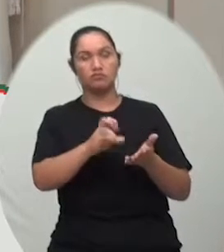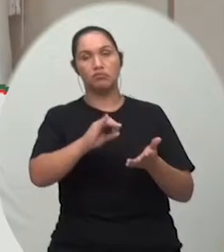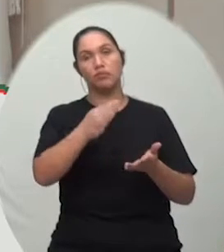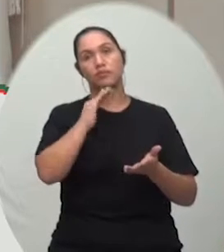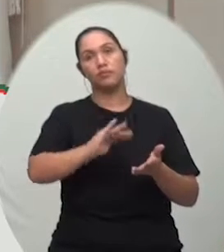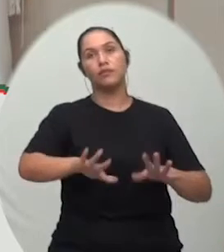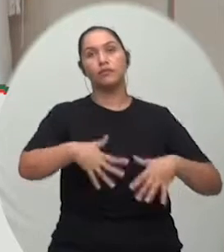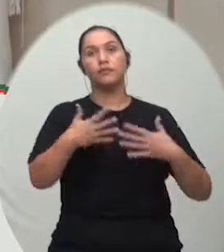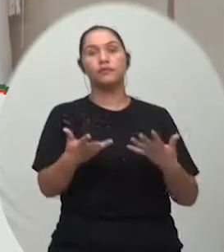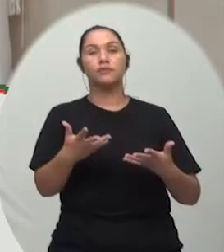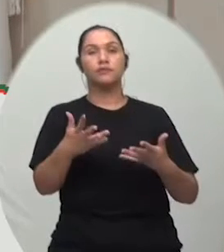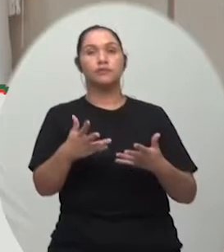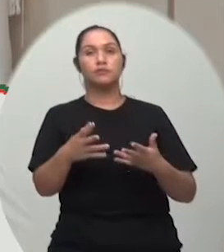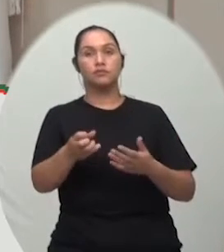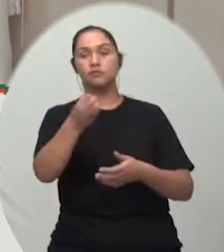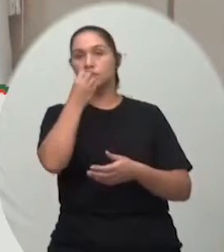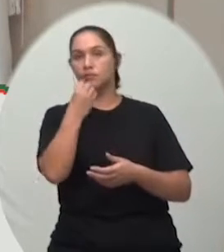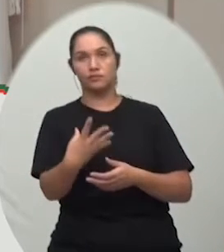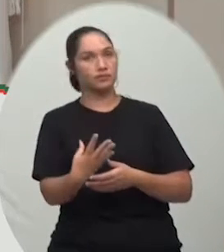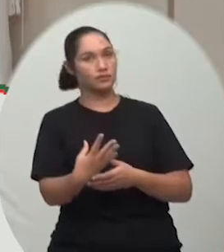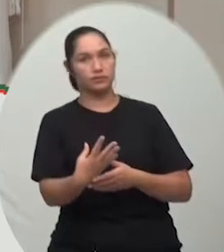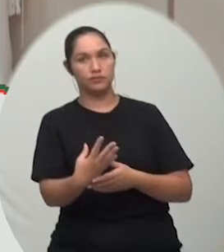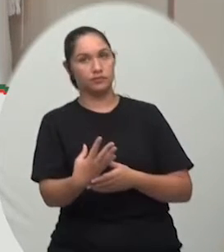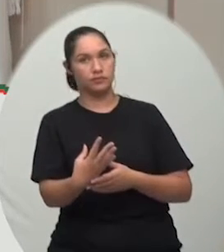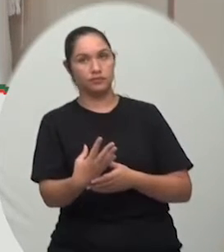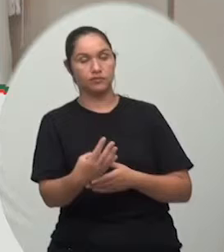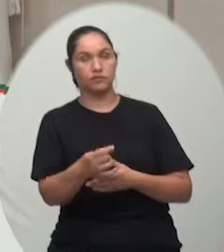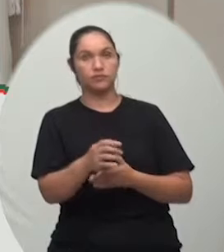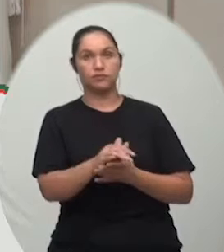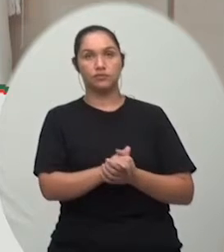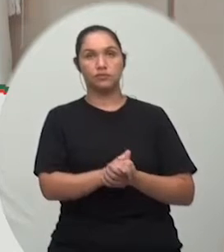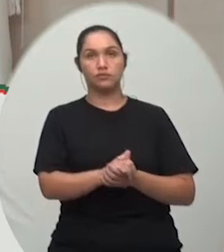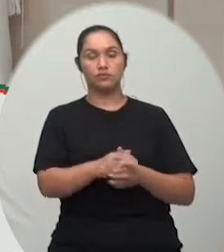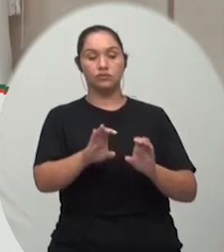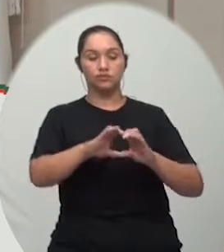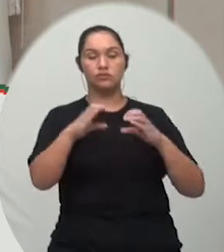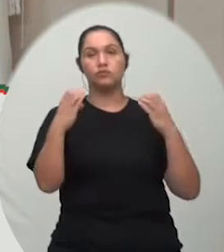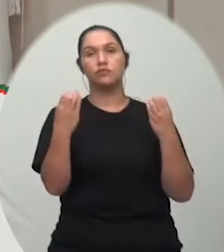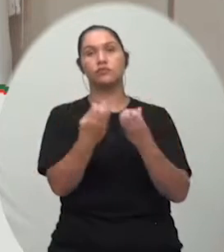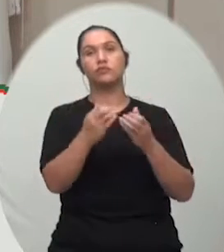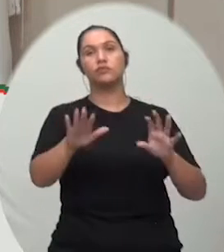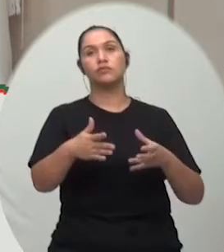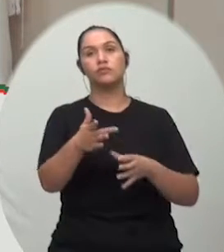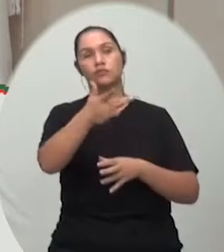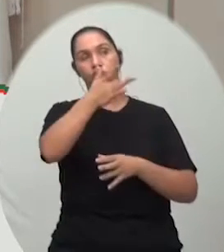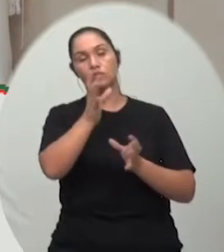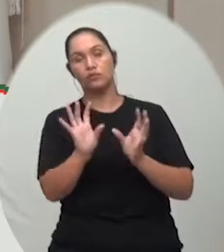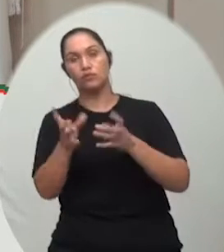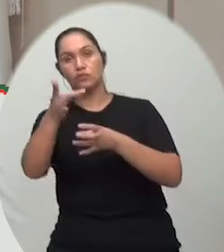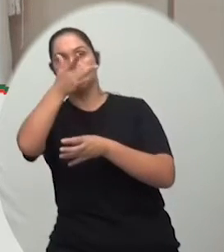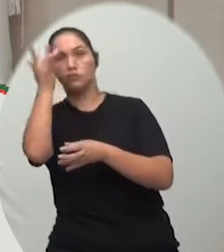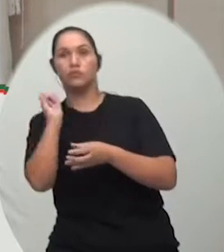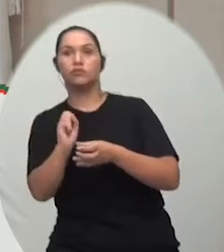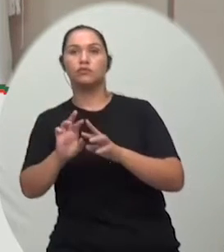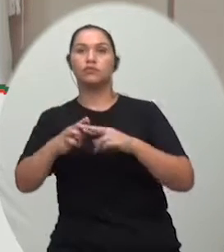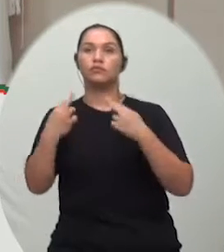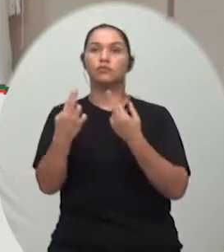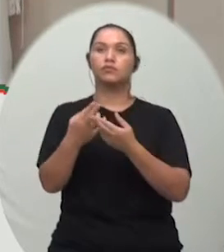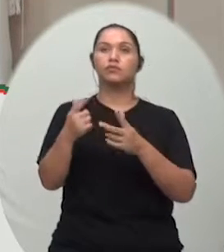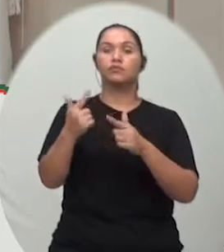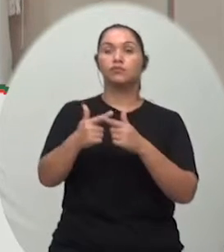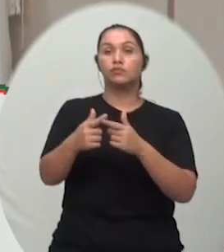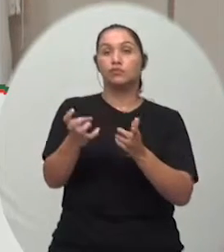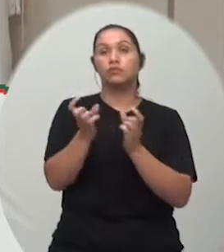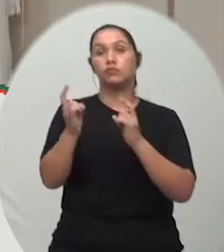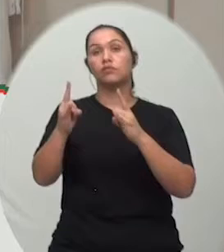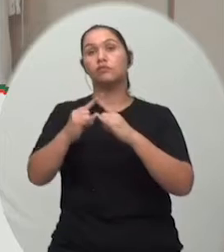um benefício direto para aquela comunidade. Existe um grupo de pessoas que se reuniram para fazer uma